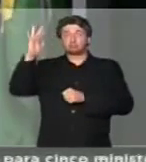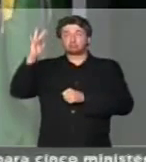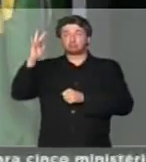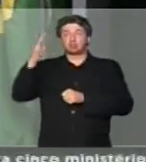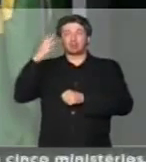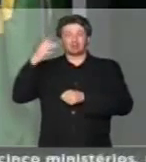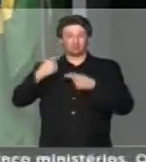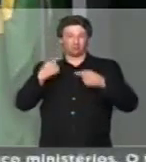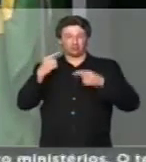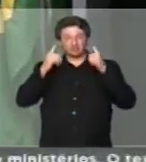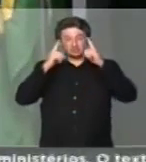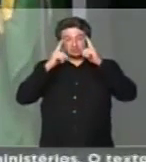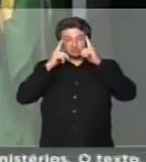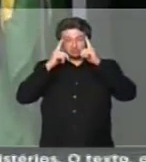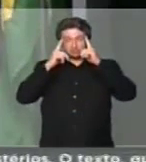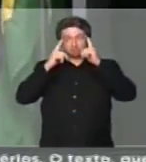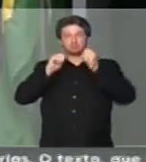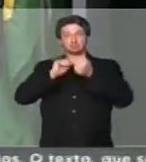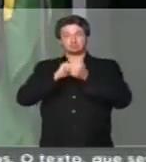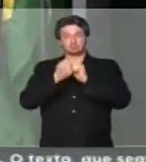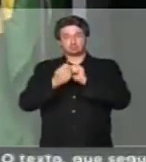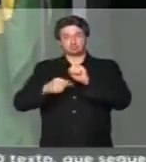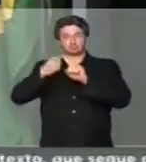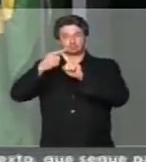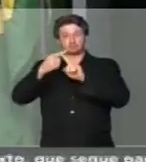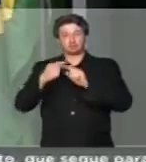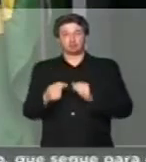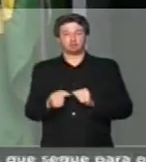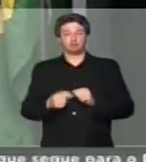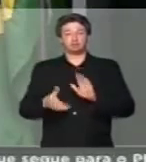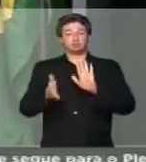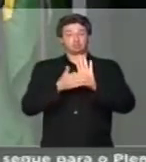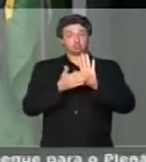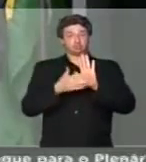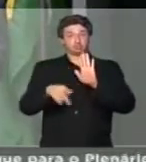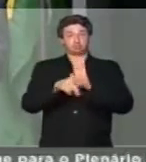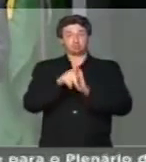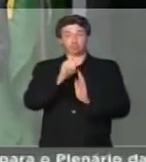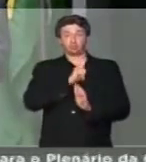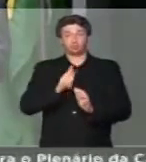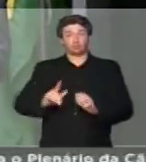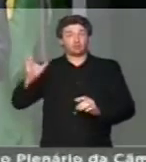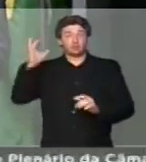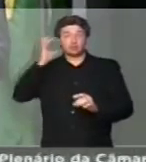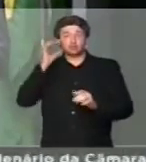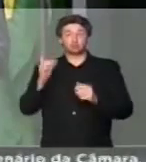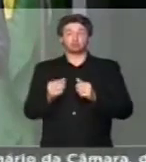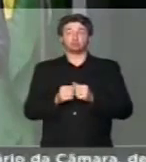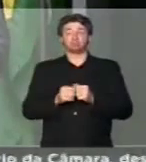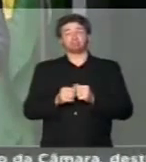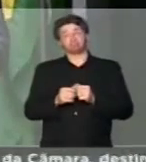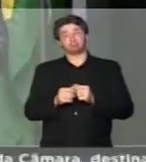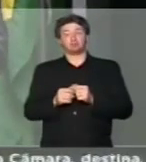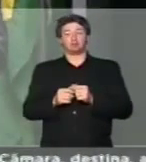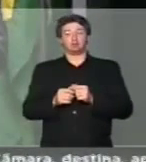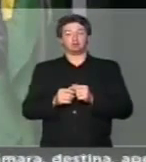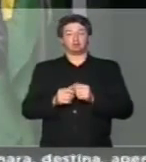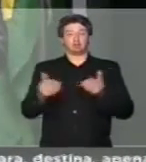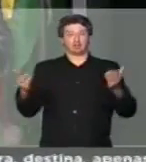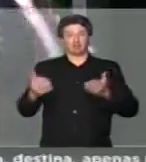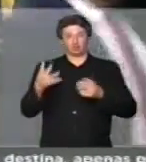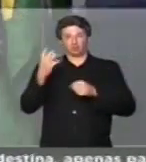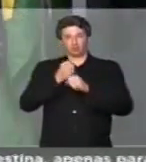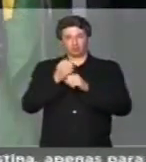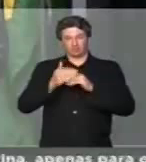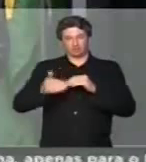pela política de reajuste proposta pelo governo Dilma durante o seu segundo mandato,